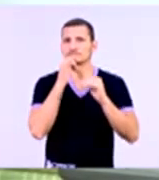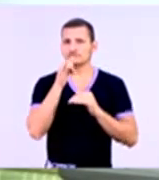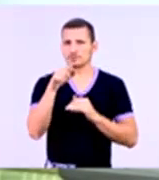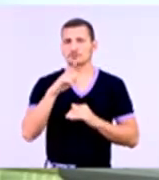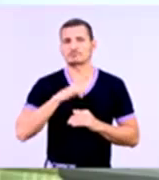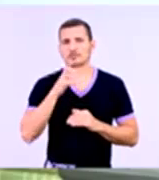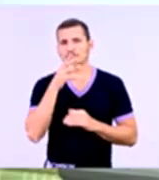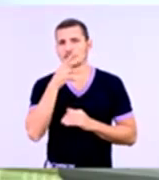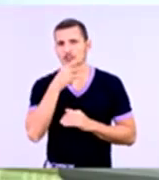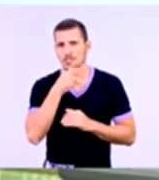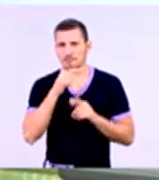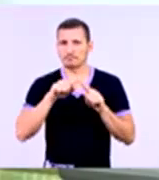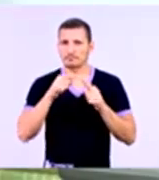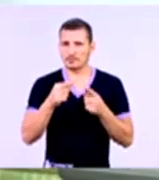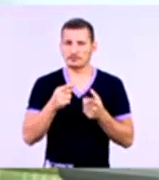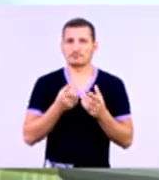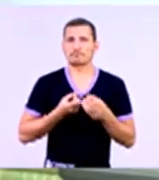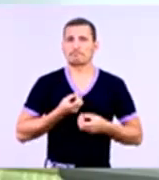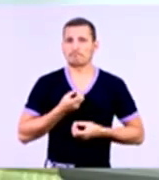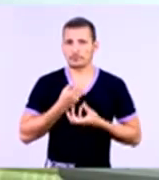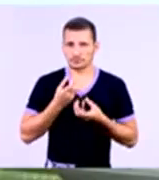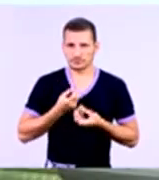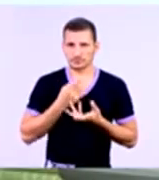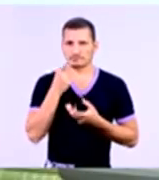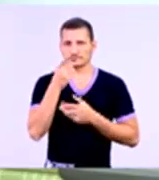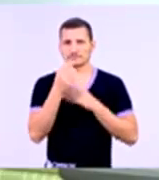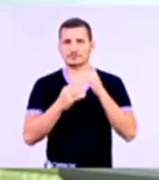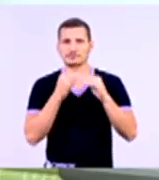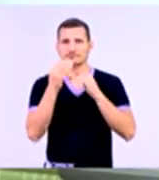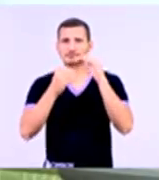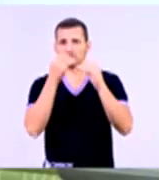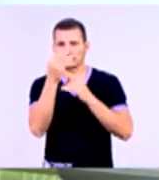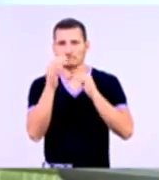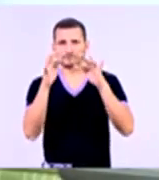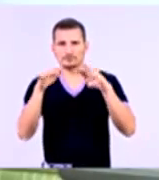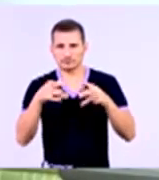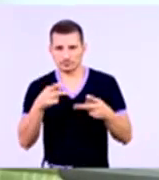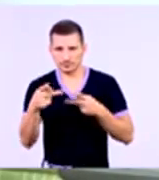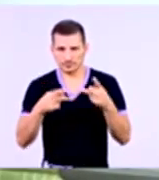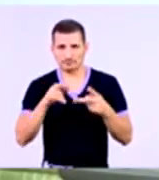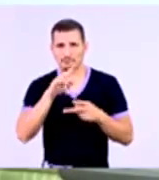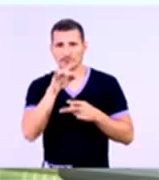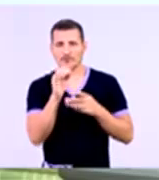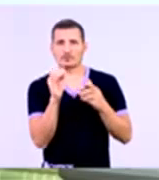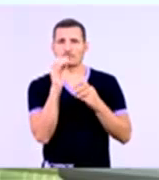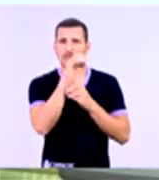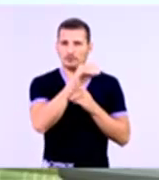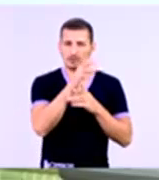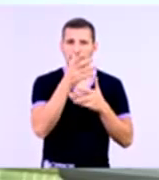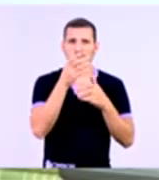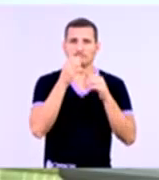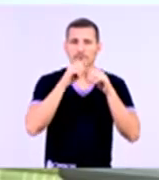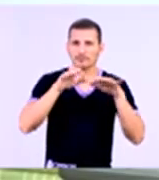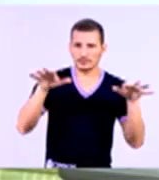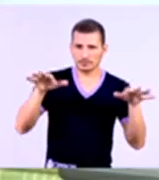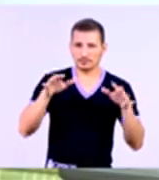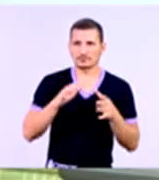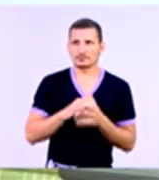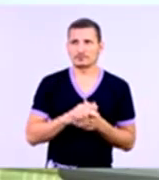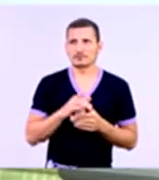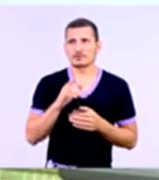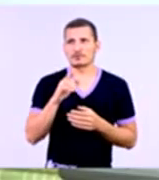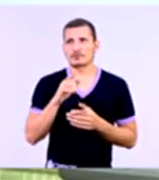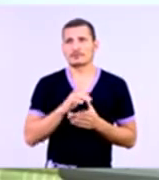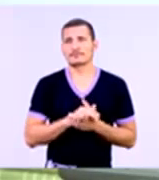lenta. Porém, para a produção, ou seja, você desenvolveu, finalizou o projeto e vai colocá-lo em produção, é